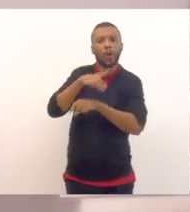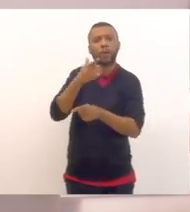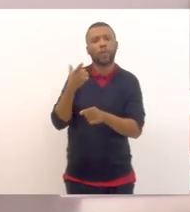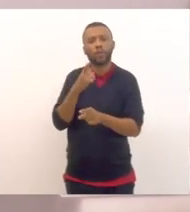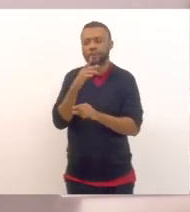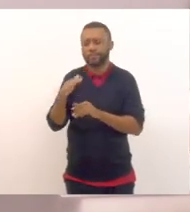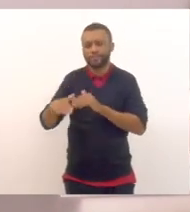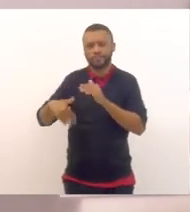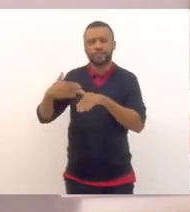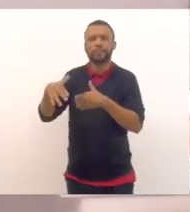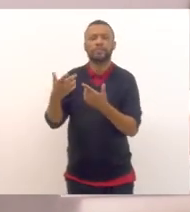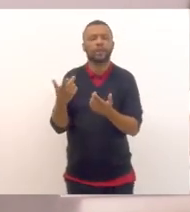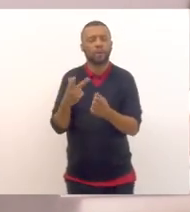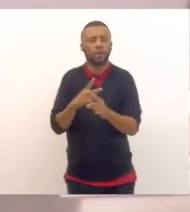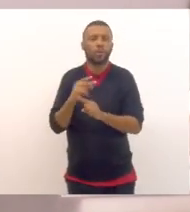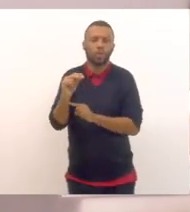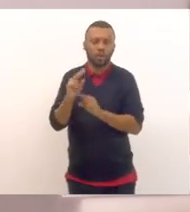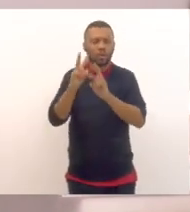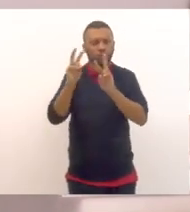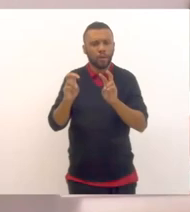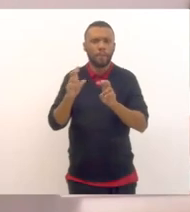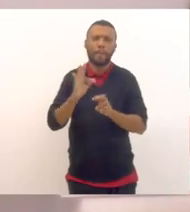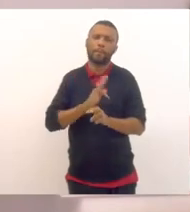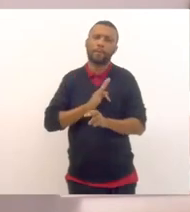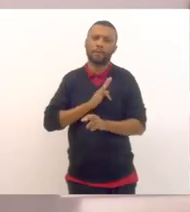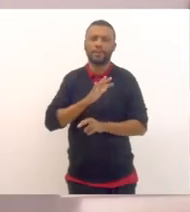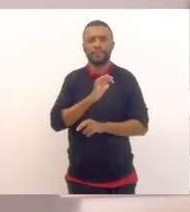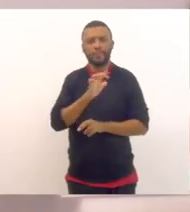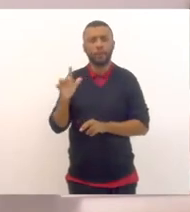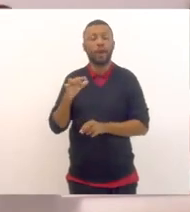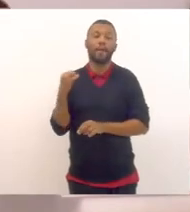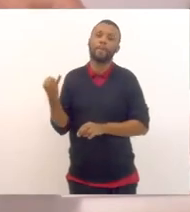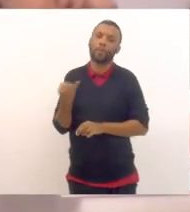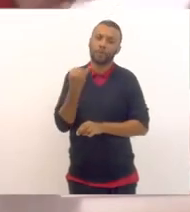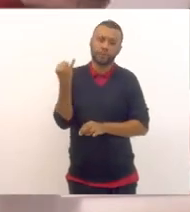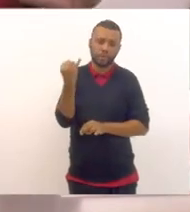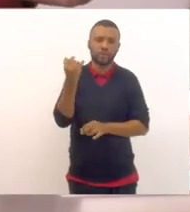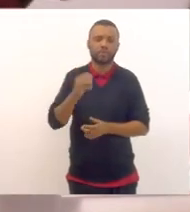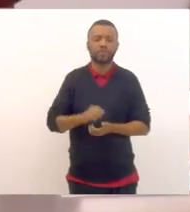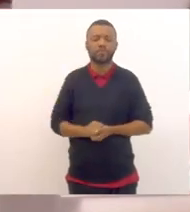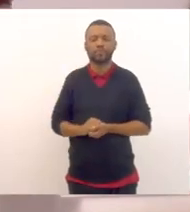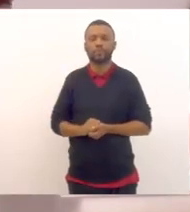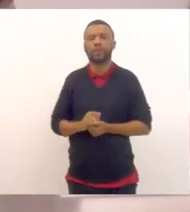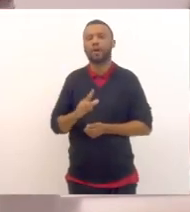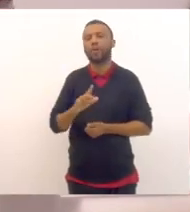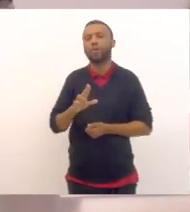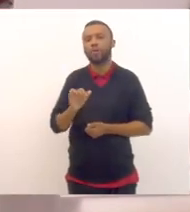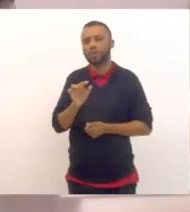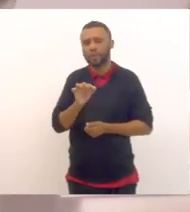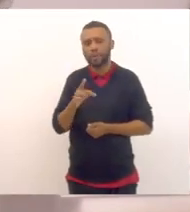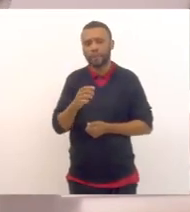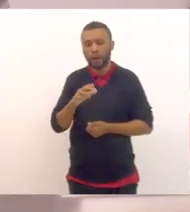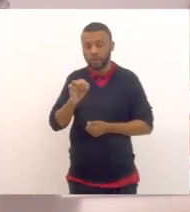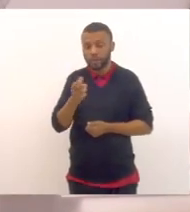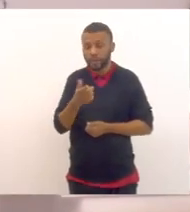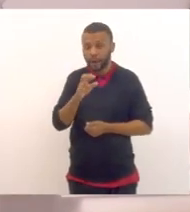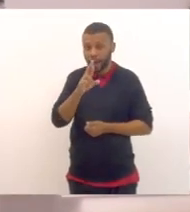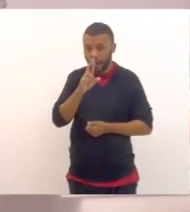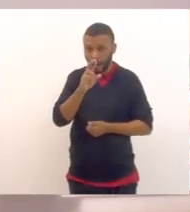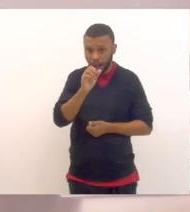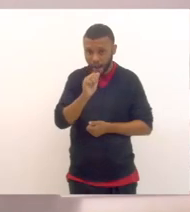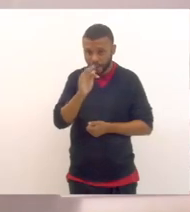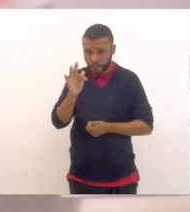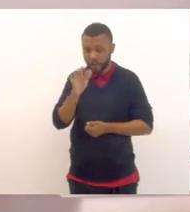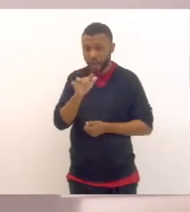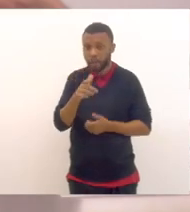acho que avançou muito em relação à polícia civil essa questão de que é fundamental até o nos faltava explicando Que raça é o registro